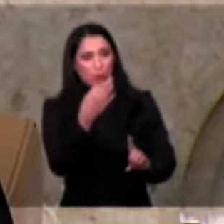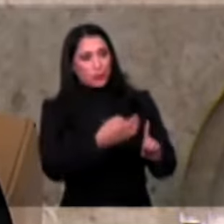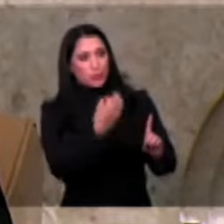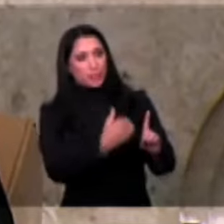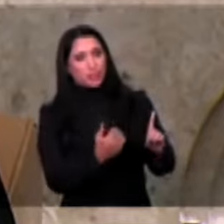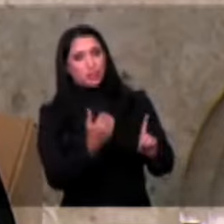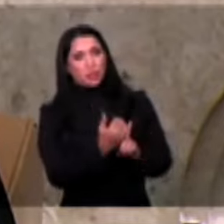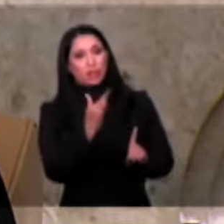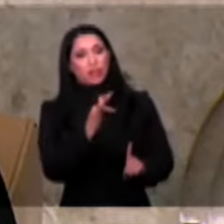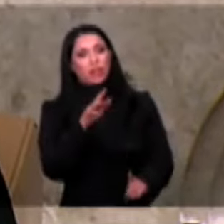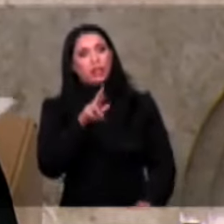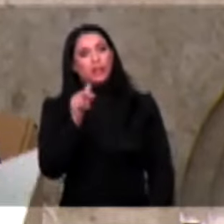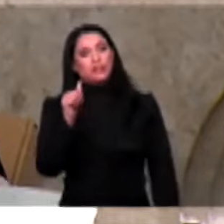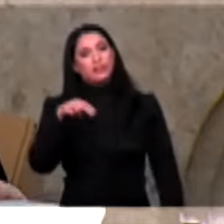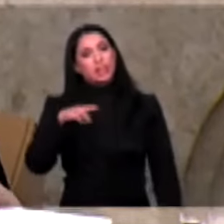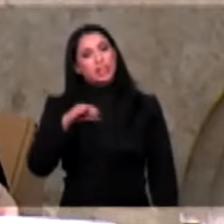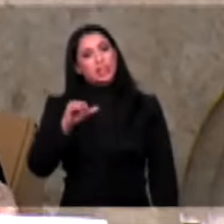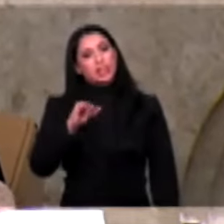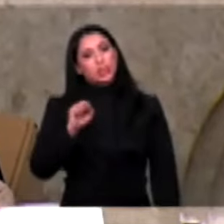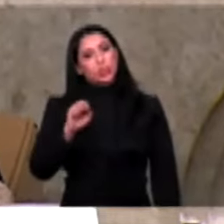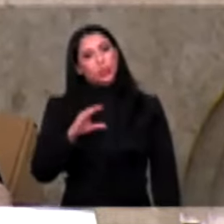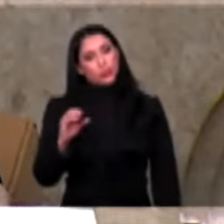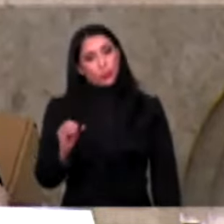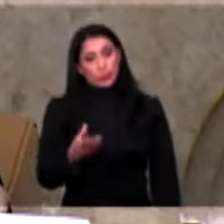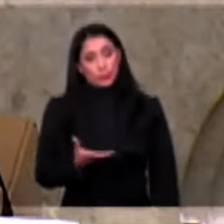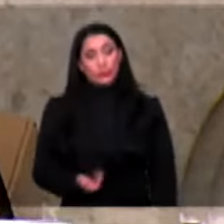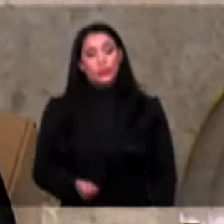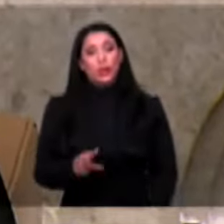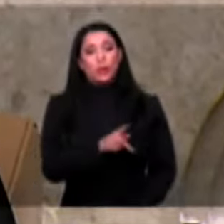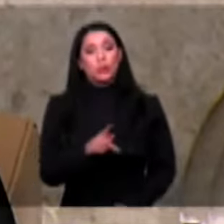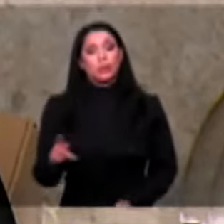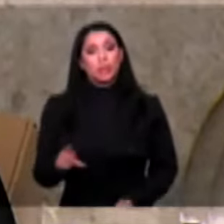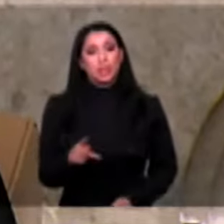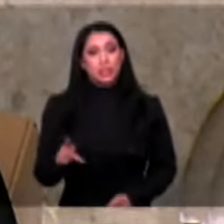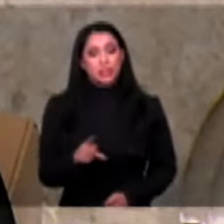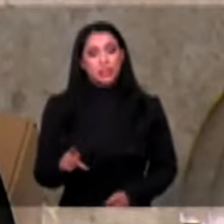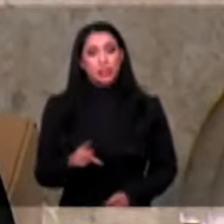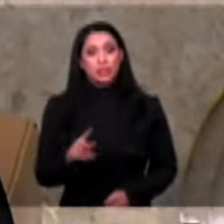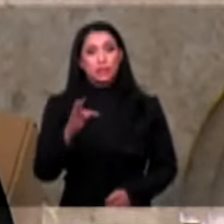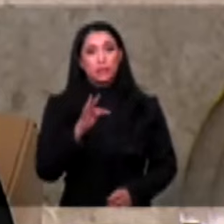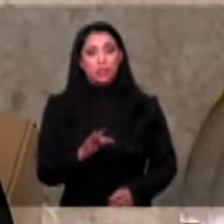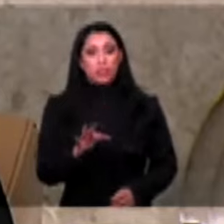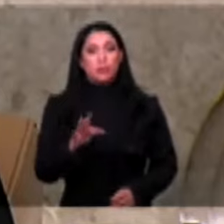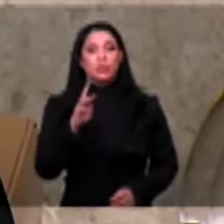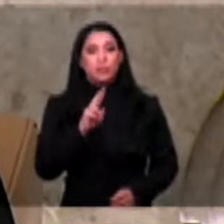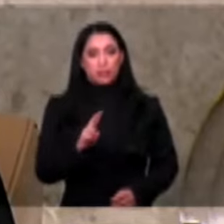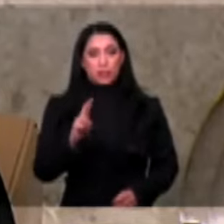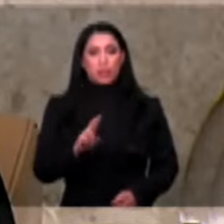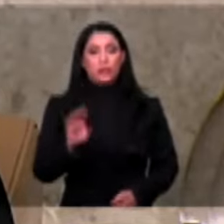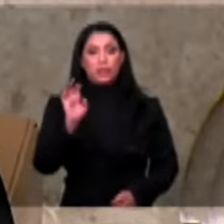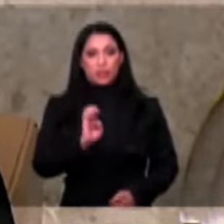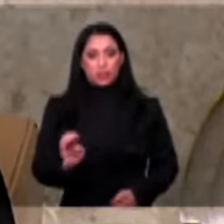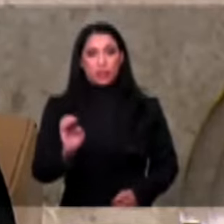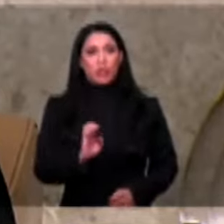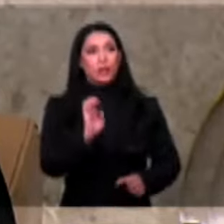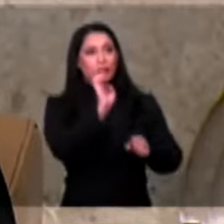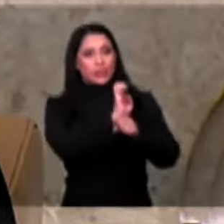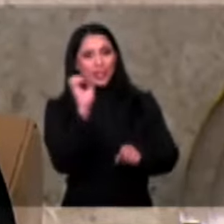desembargador Francisco Rossol de Araújo. O presidente do Tribunal Regional Eleitoral do Estado do Rio Grande do